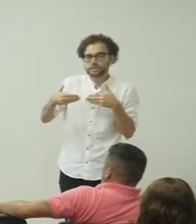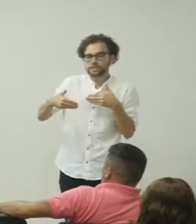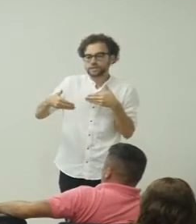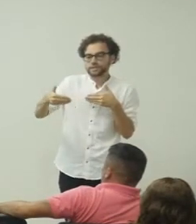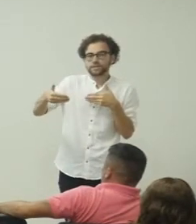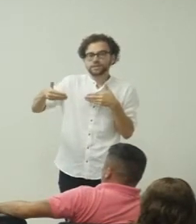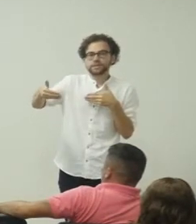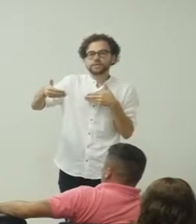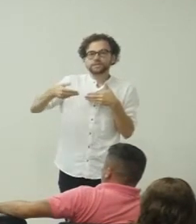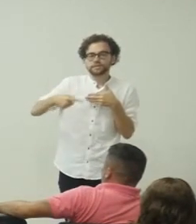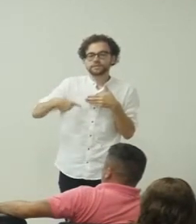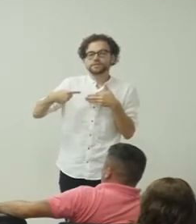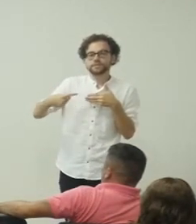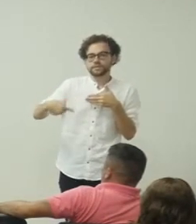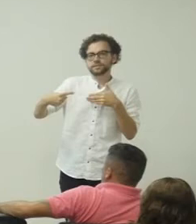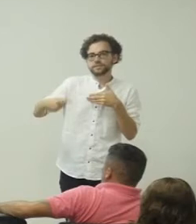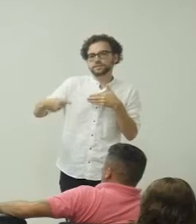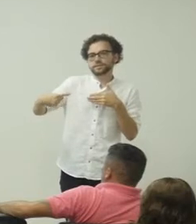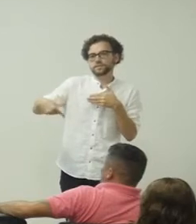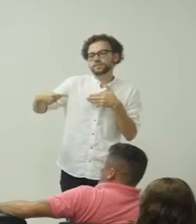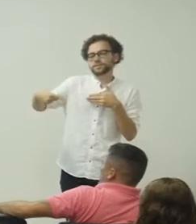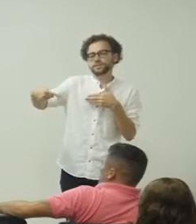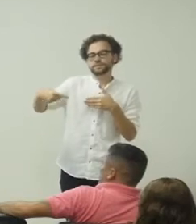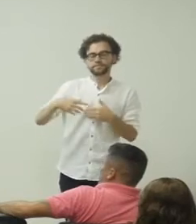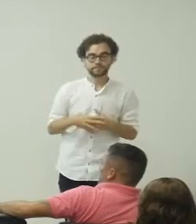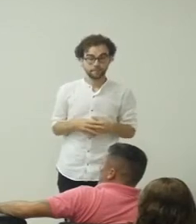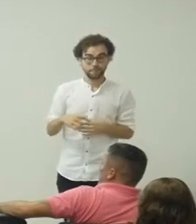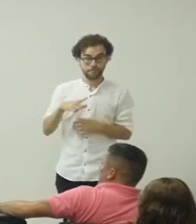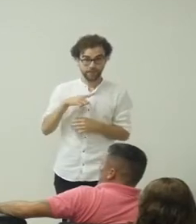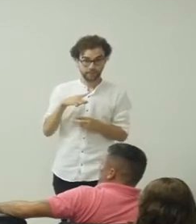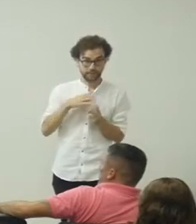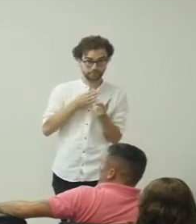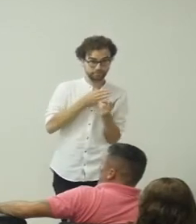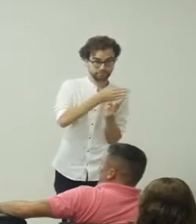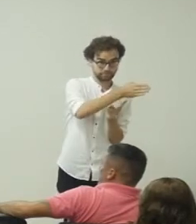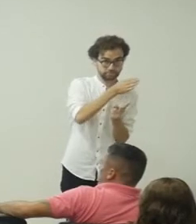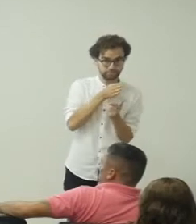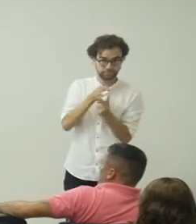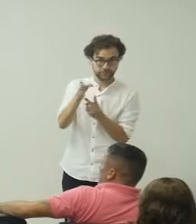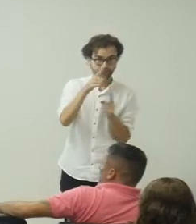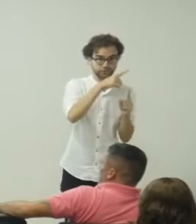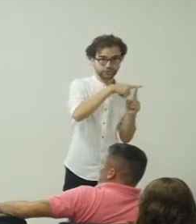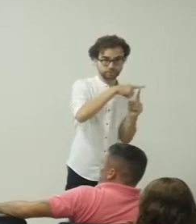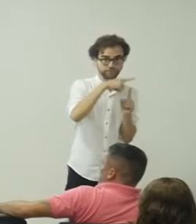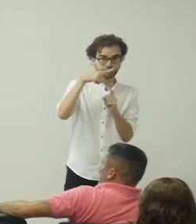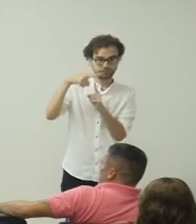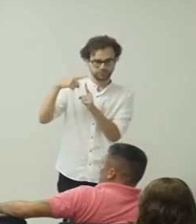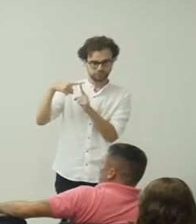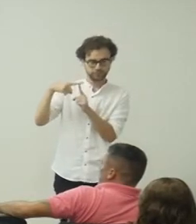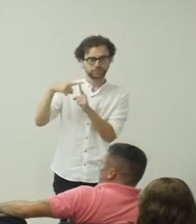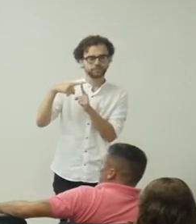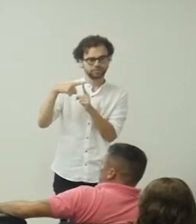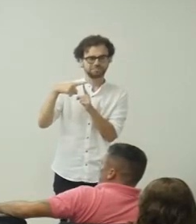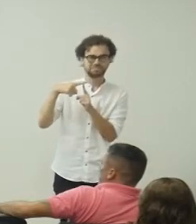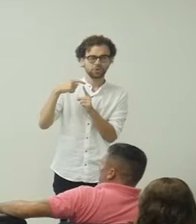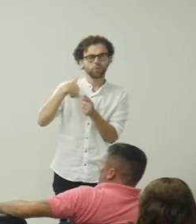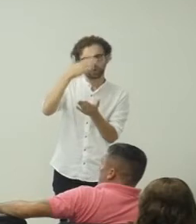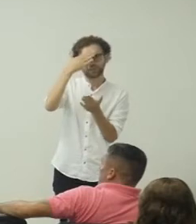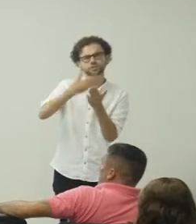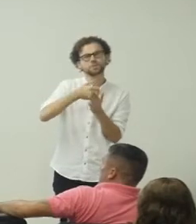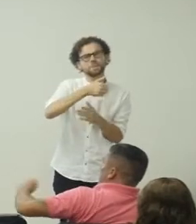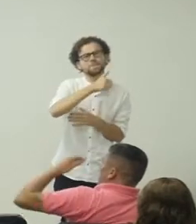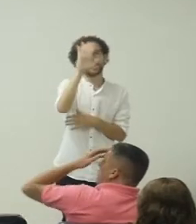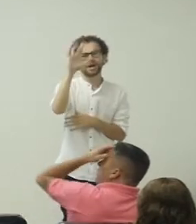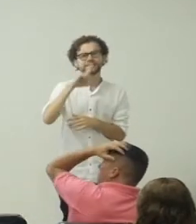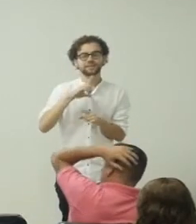prolongadas. Então, a gente vai ter duas tipificações aí, mas eu acredito que tenham até mais, mas hoje em dia a gente trabalha